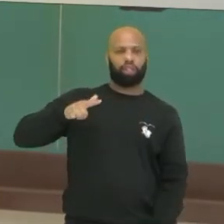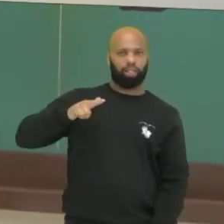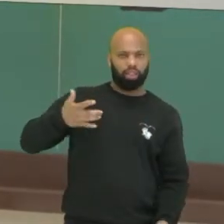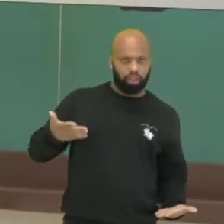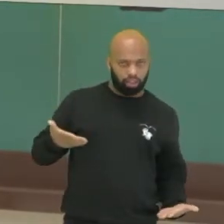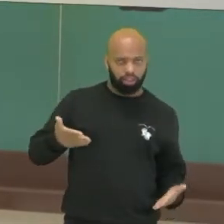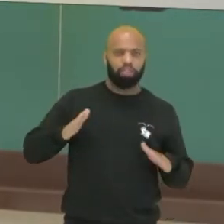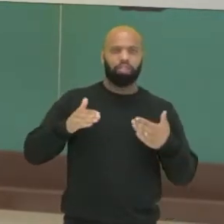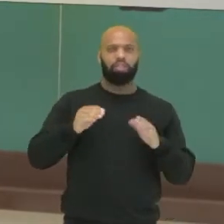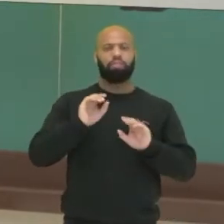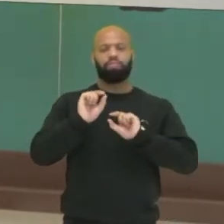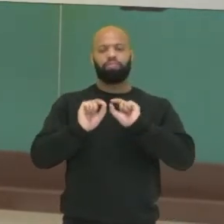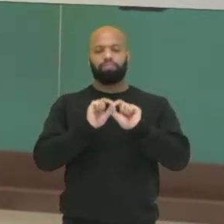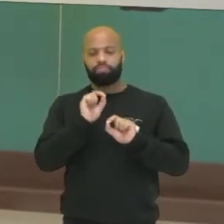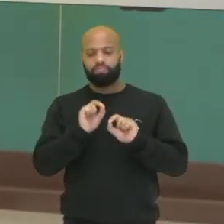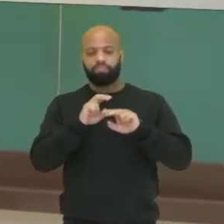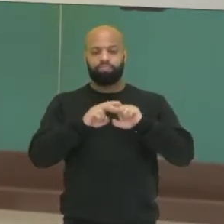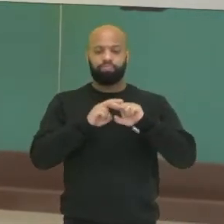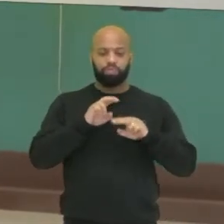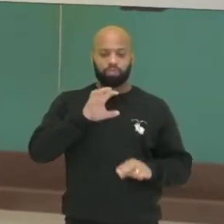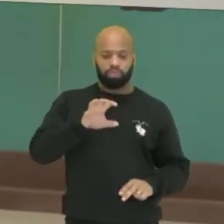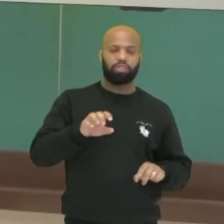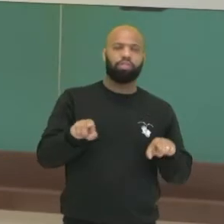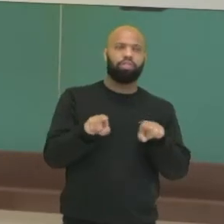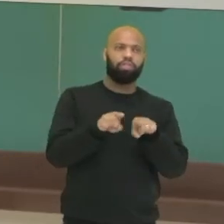essa situação, na propaganda abusiva,